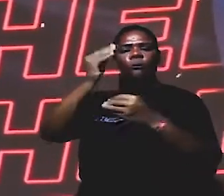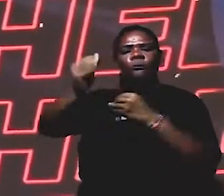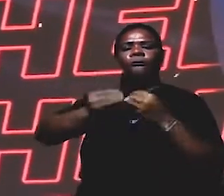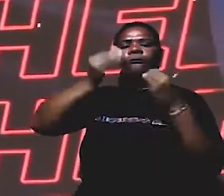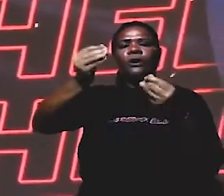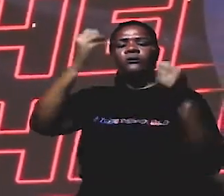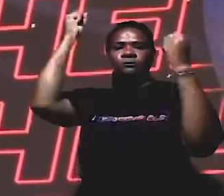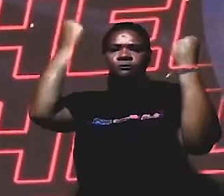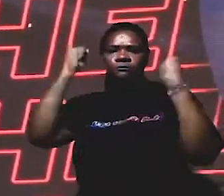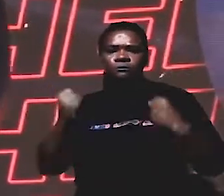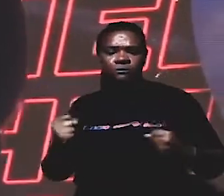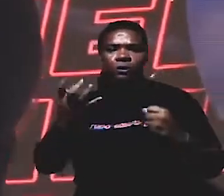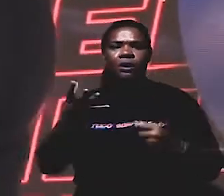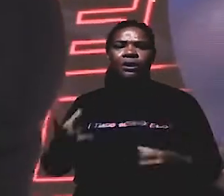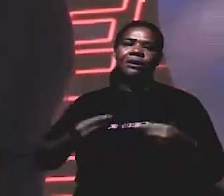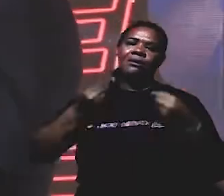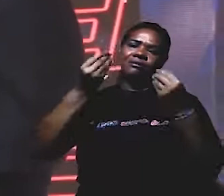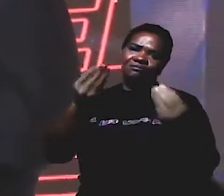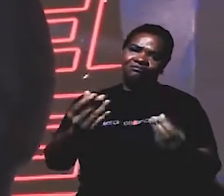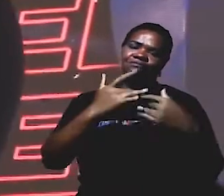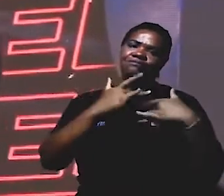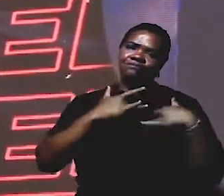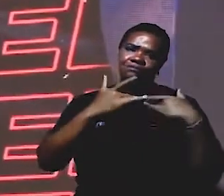que Salomão pretendia oferecer.